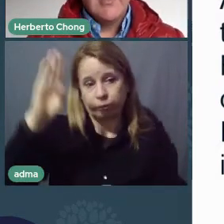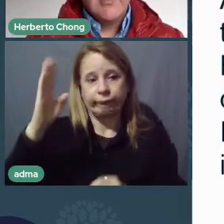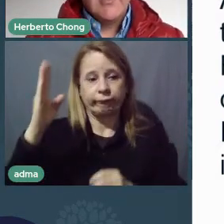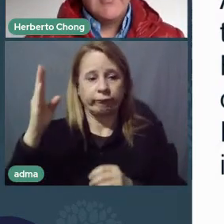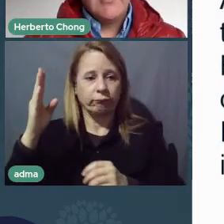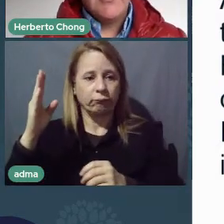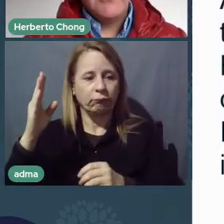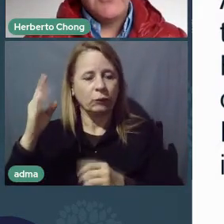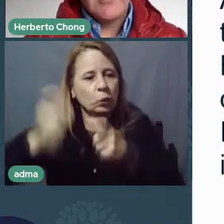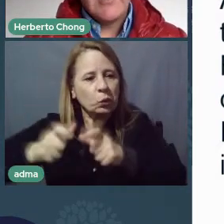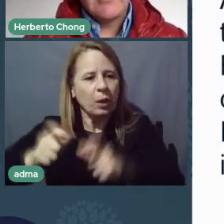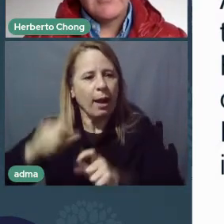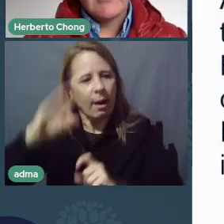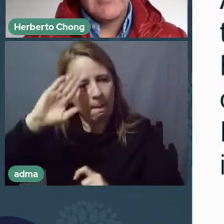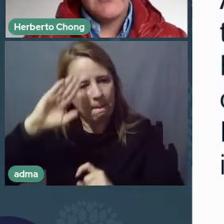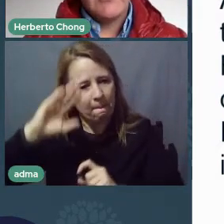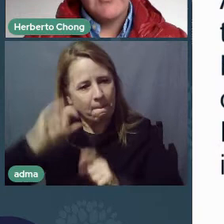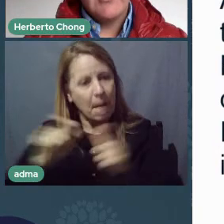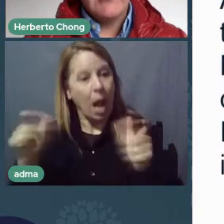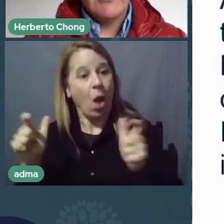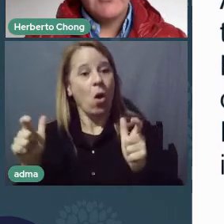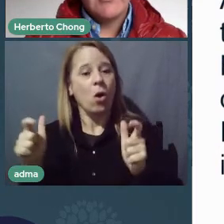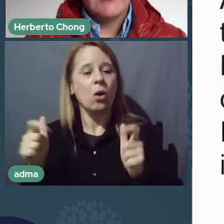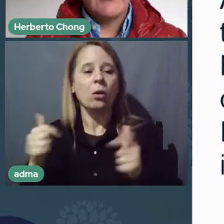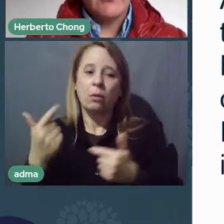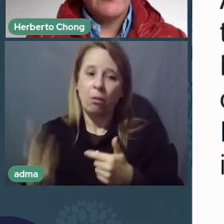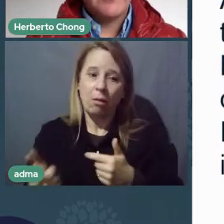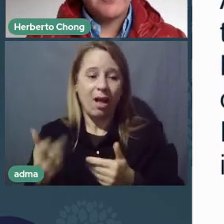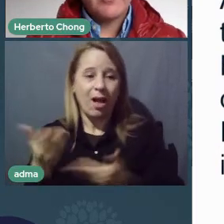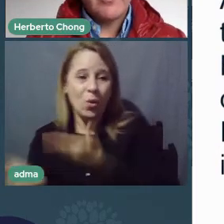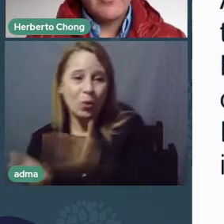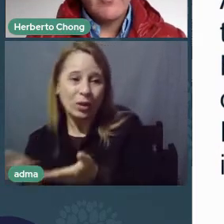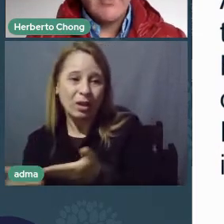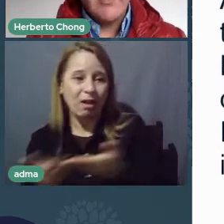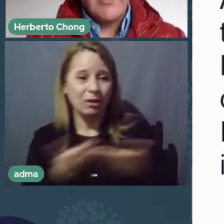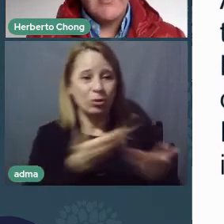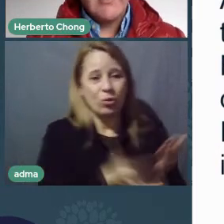né? E identificar essas áreas de investigação